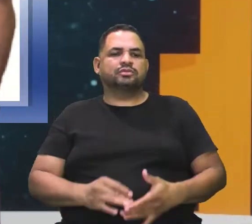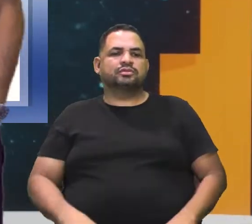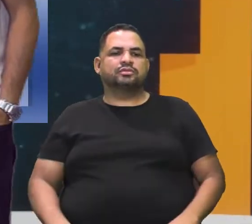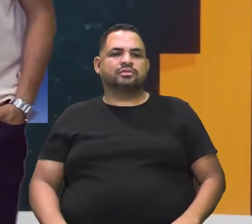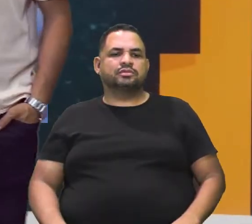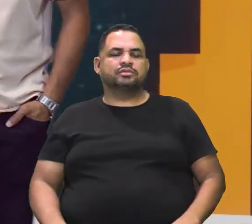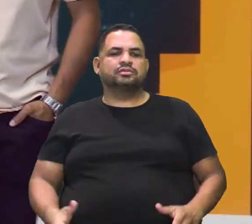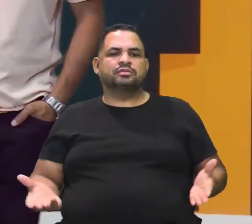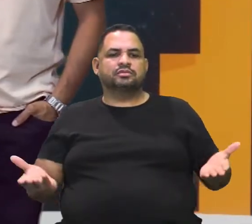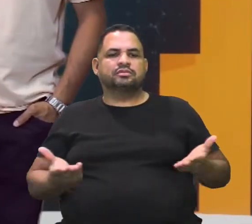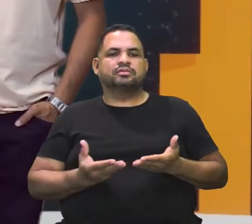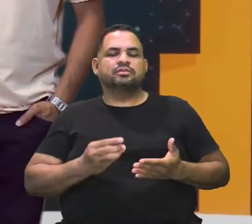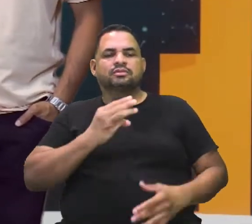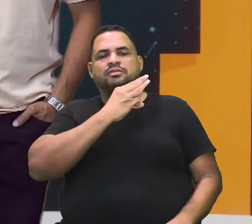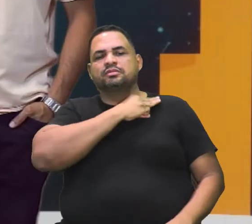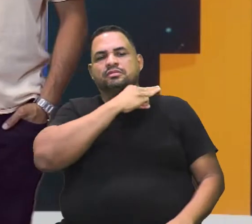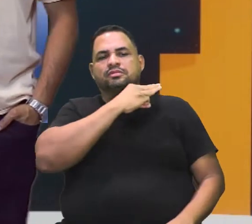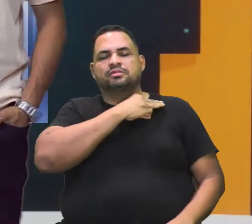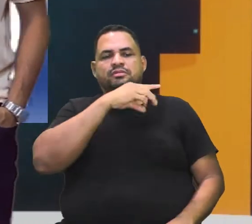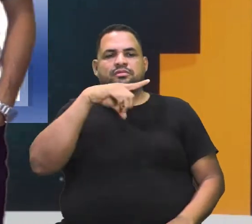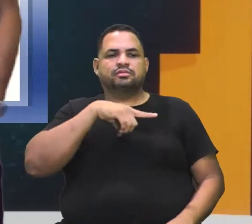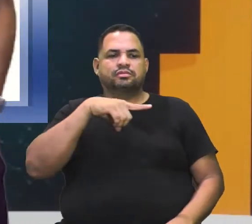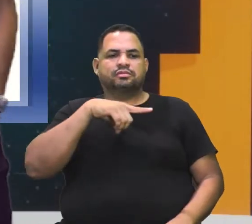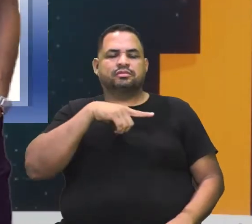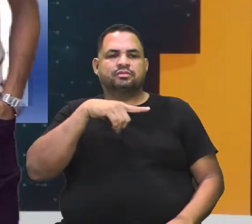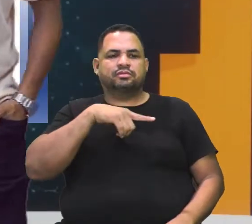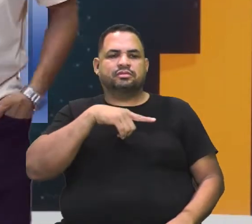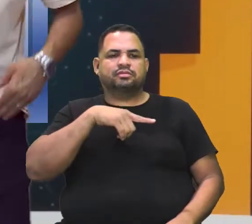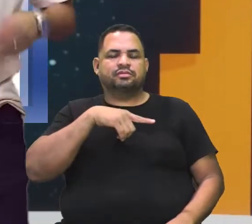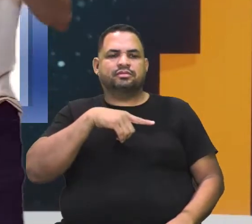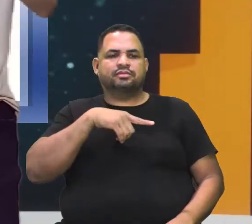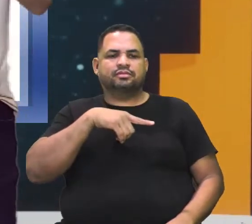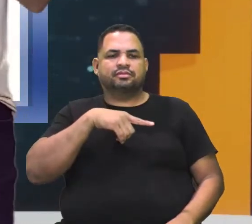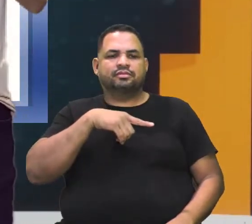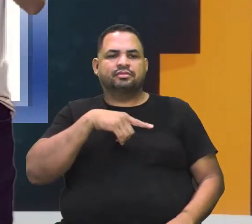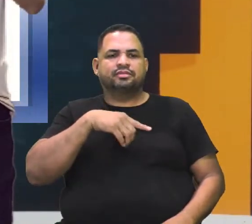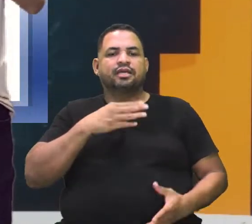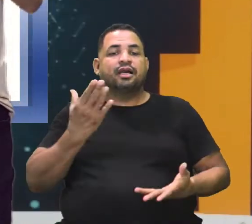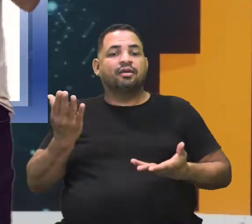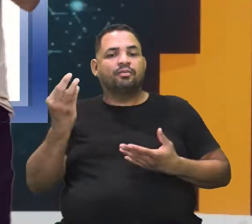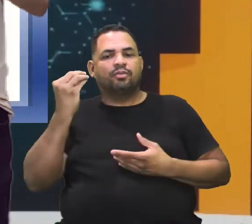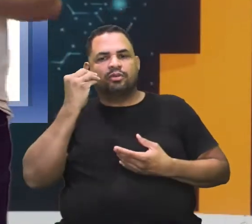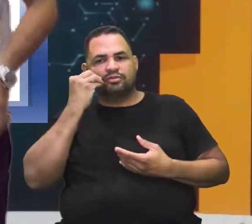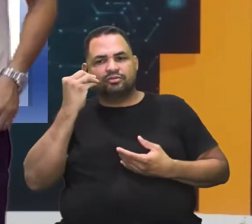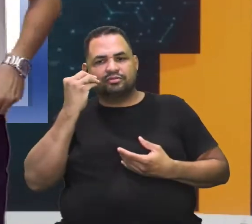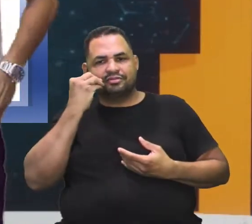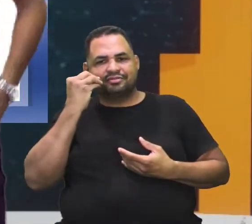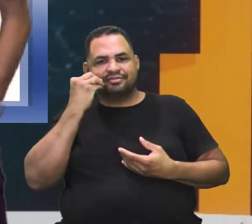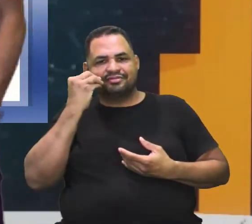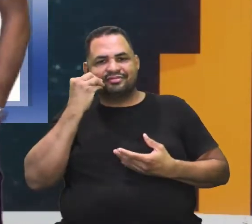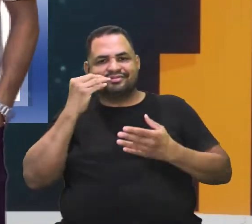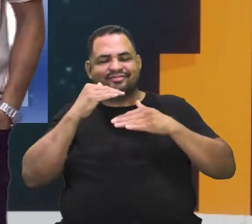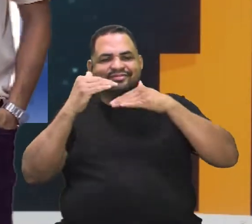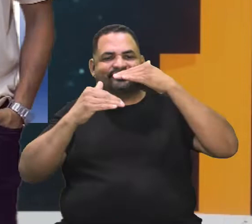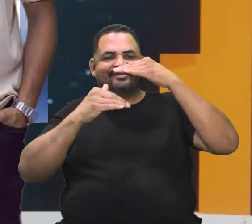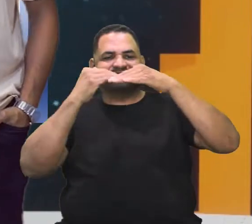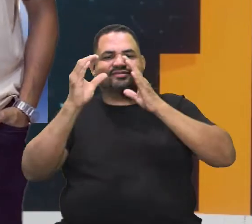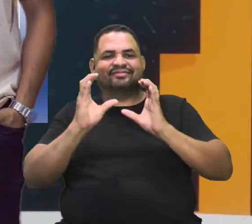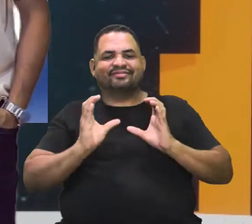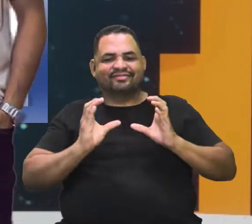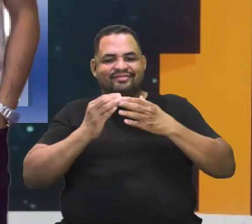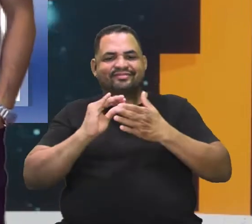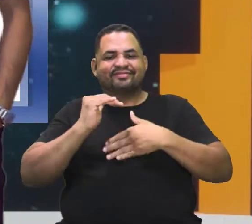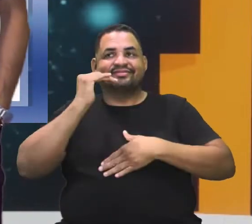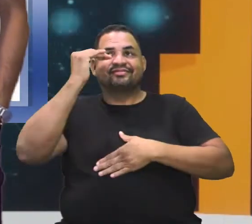aí? Mas agora o terceiro ano tem a grande chance de desenvolver um conjunto